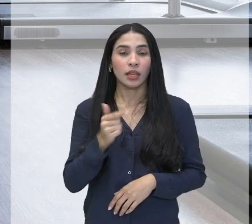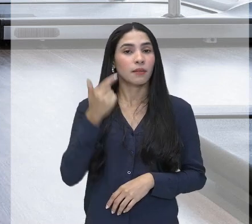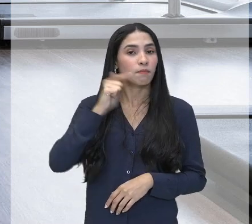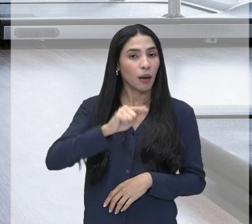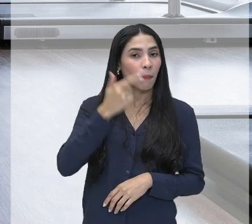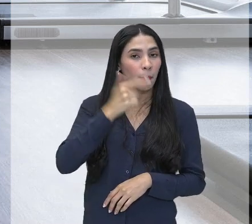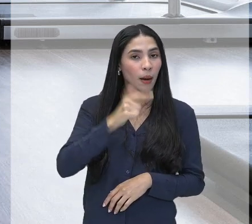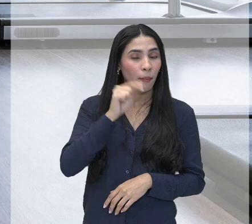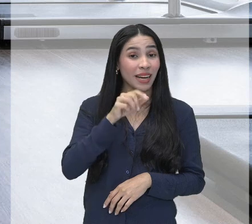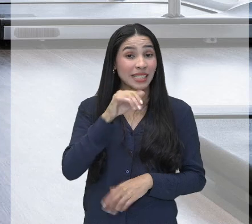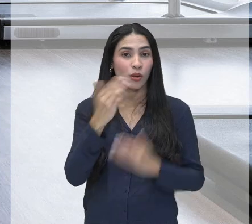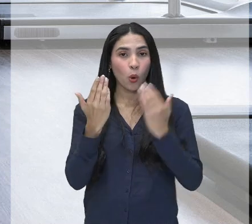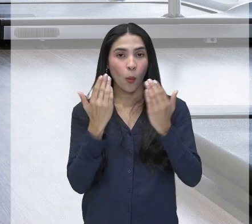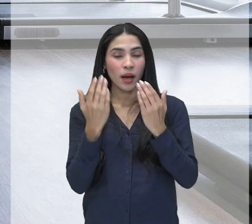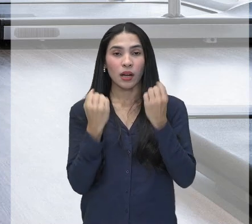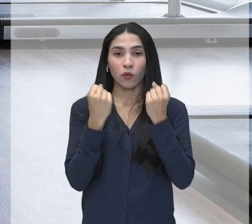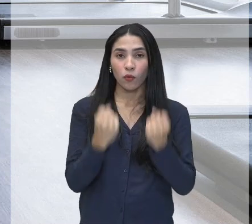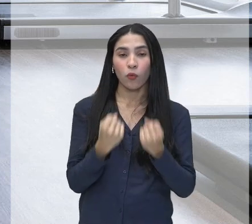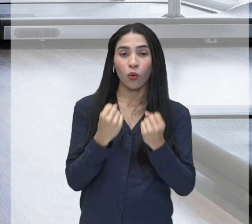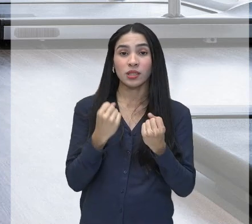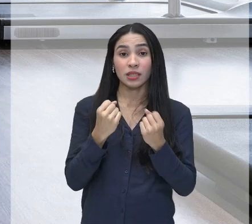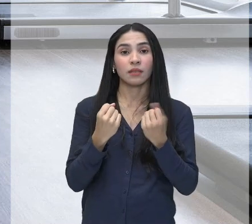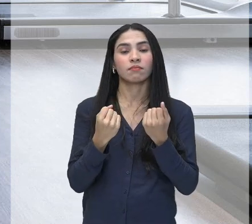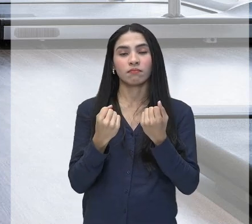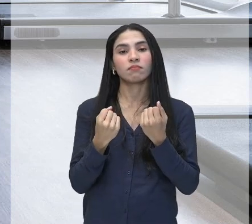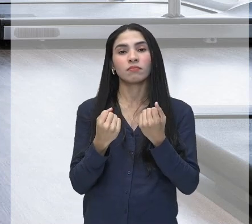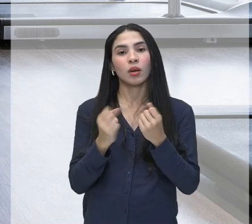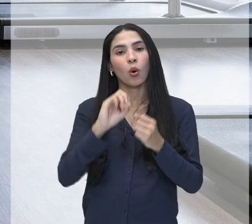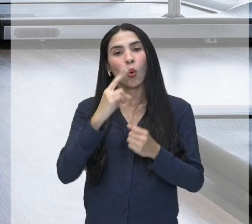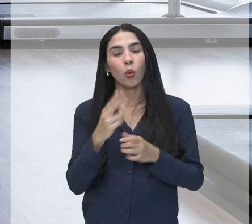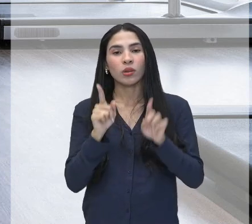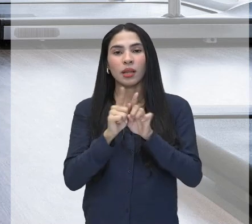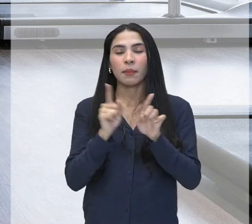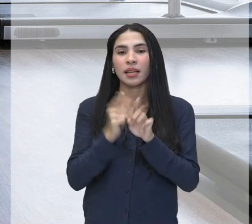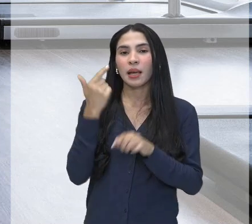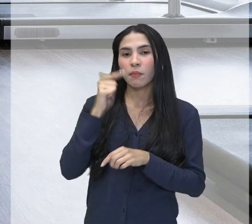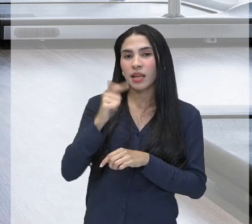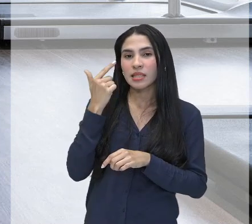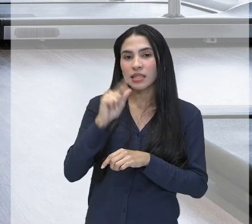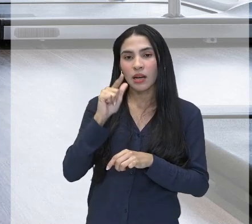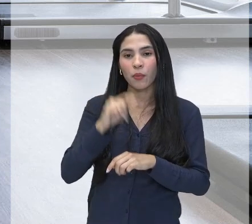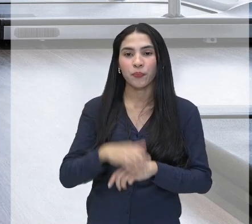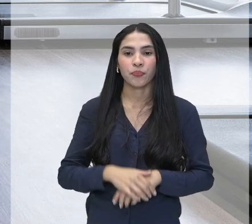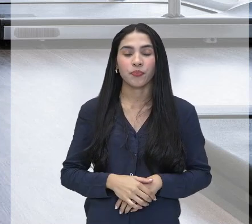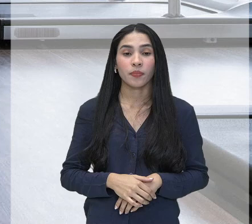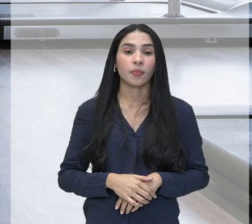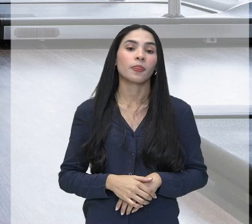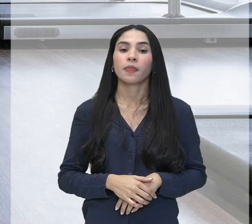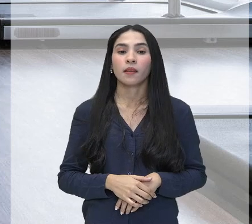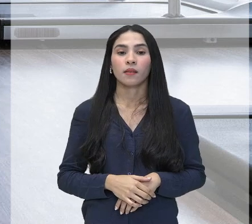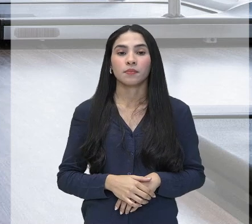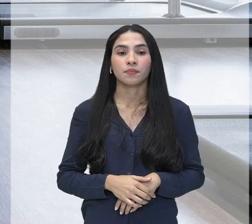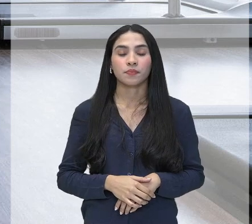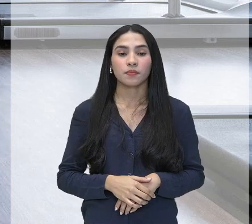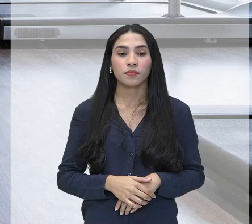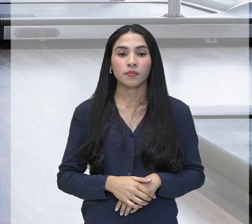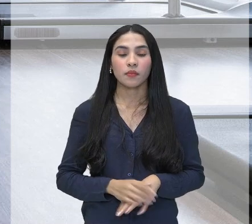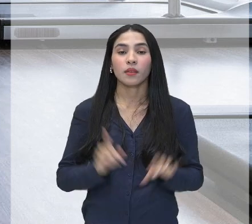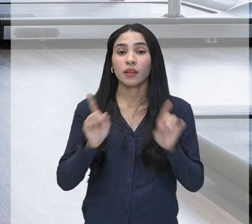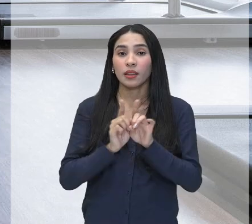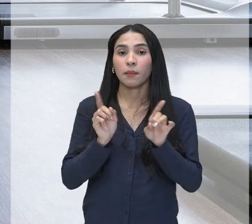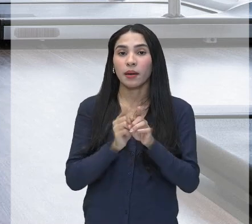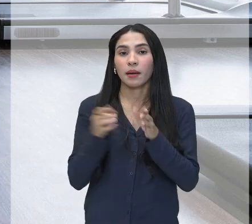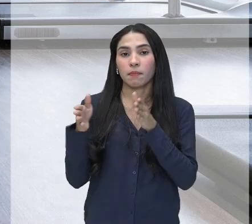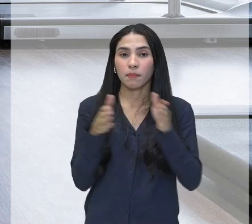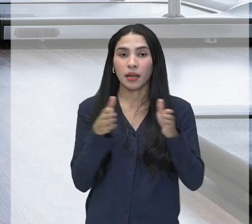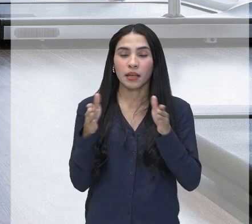máxima, e tem uma quantidade moderada ou alta de repetições. mas uma carga não tão alta. E o intervalo